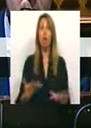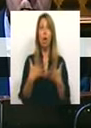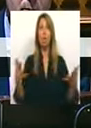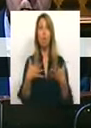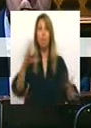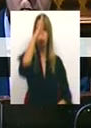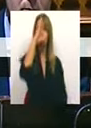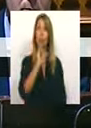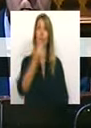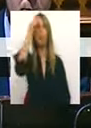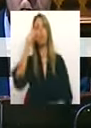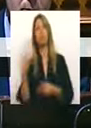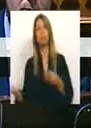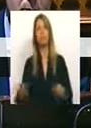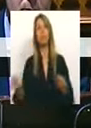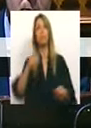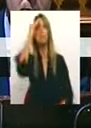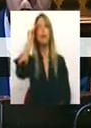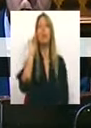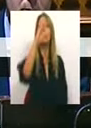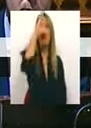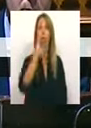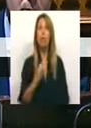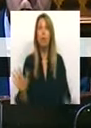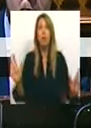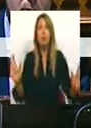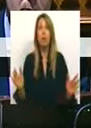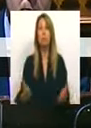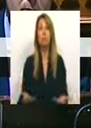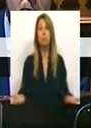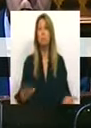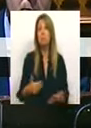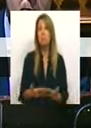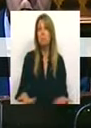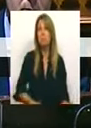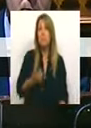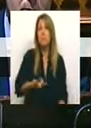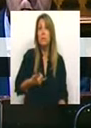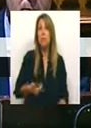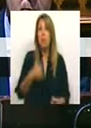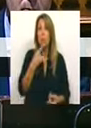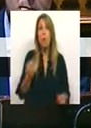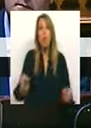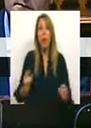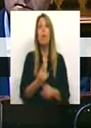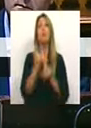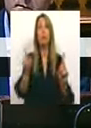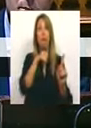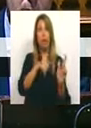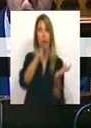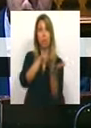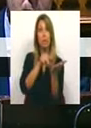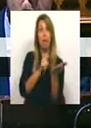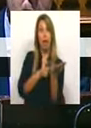a apresentar recomendações ao Governo, mas tudo agora sem grandes sobressaltos, talvez porque a licença que está aqui em debate respeita a